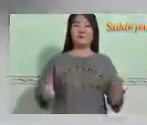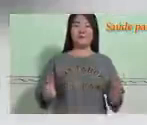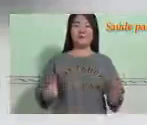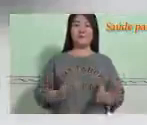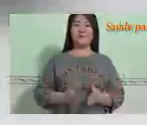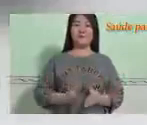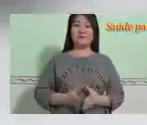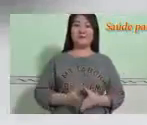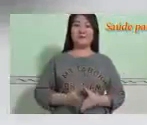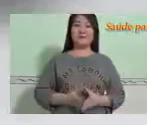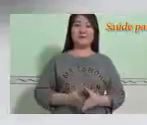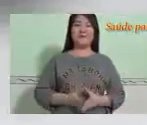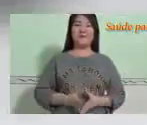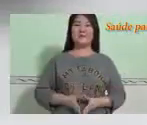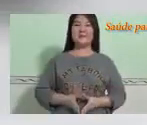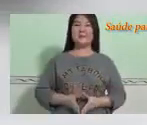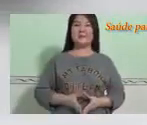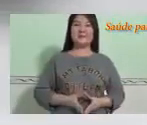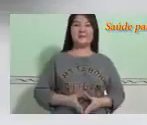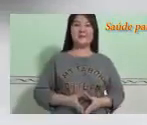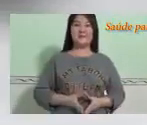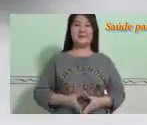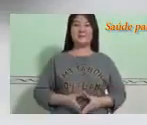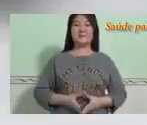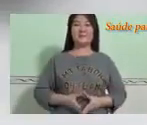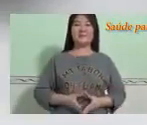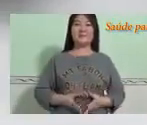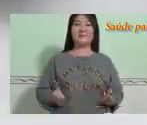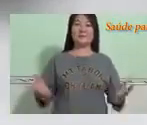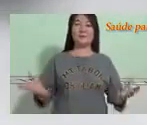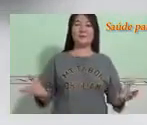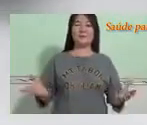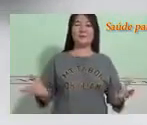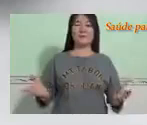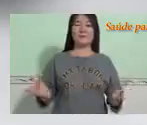imunológica, vírgula, o período de incubação leva em consideração os sintomas.